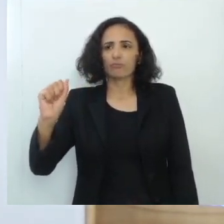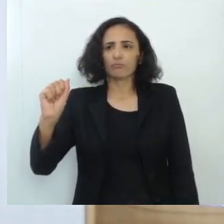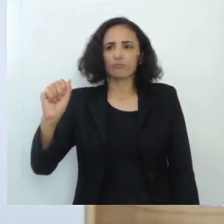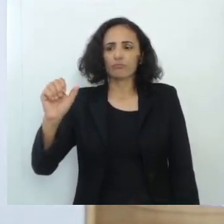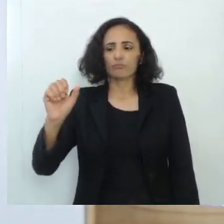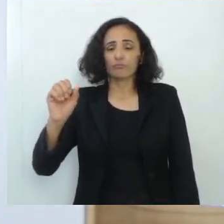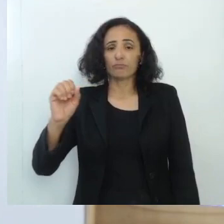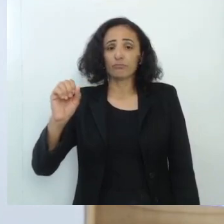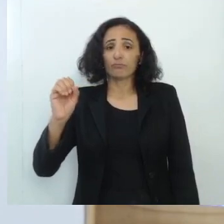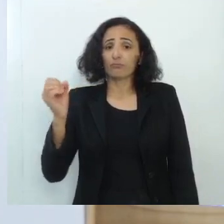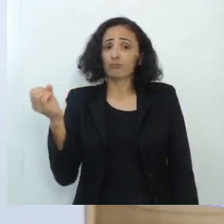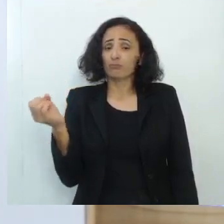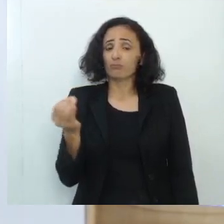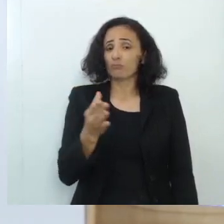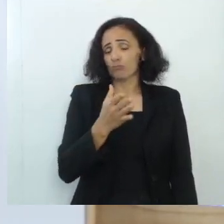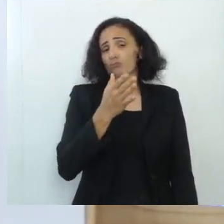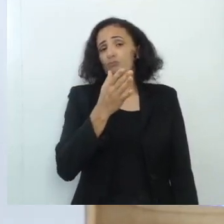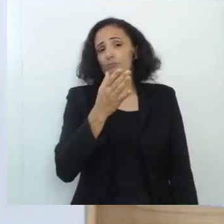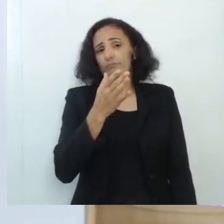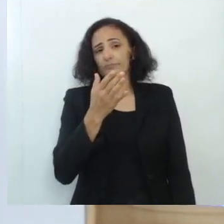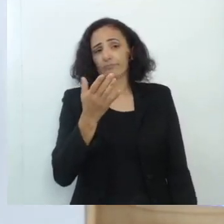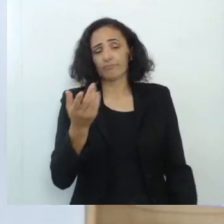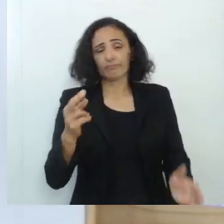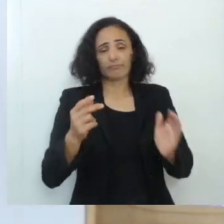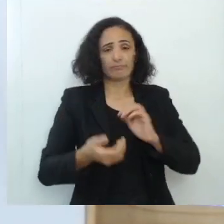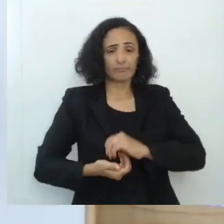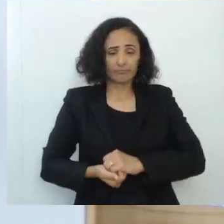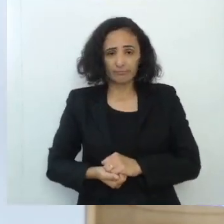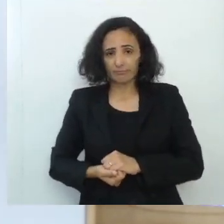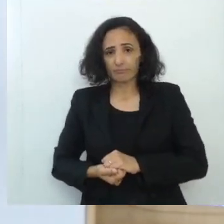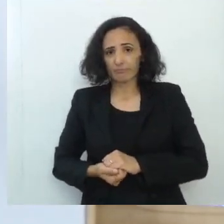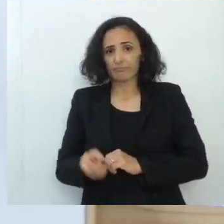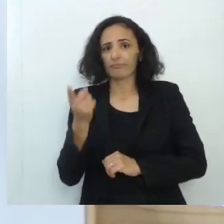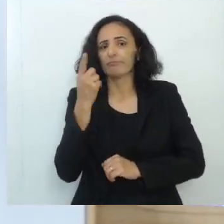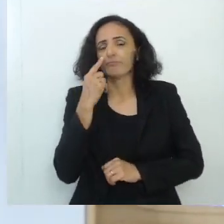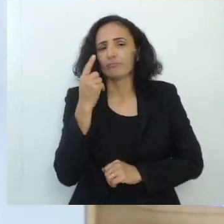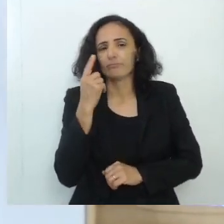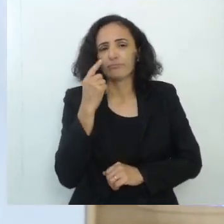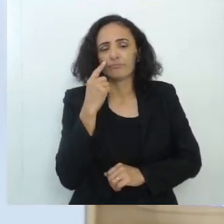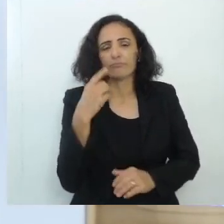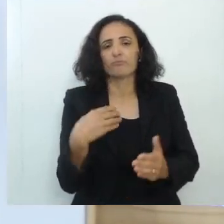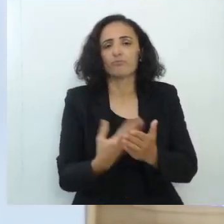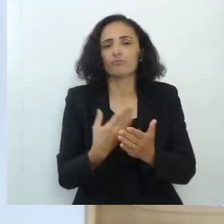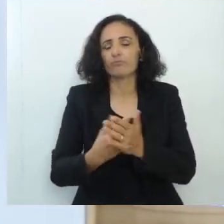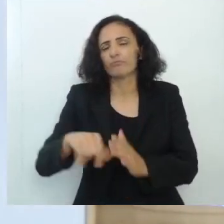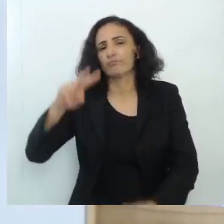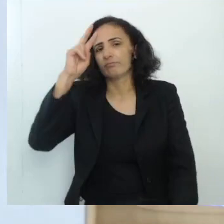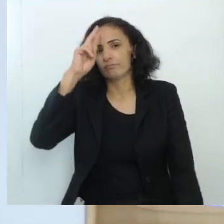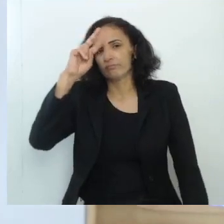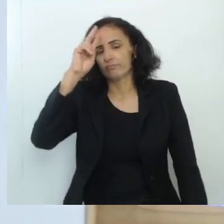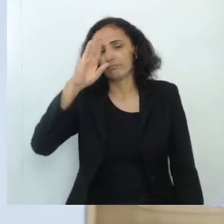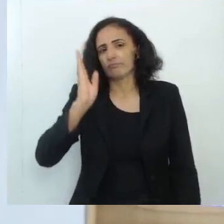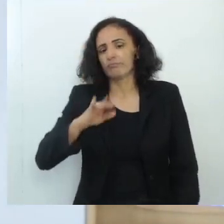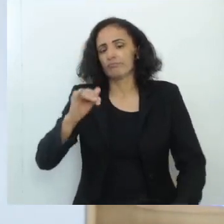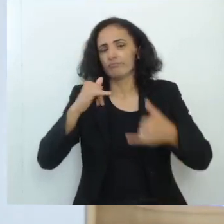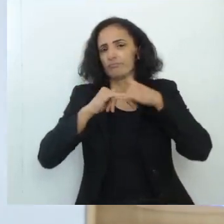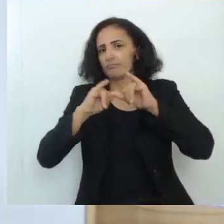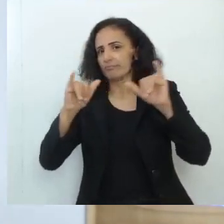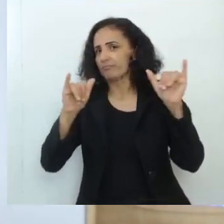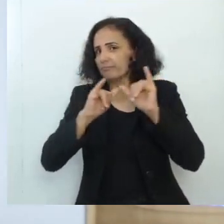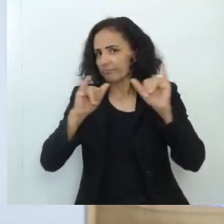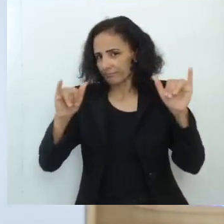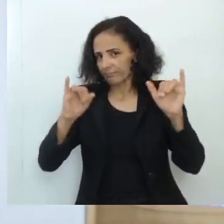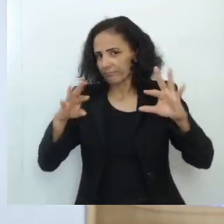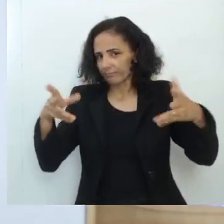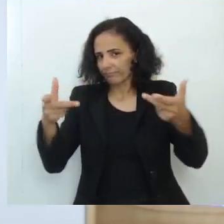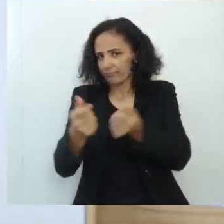eles vão mostrar para vocês é esse aqui. Agora tem uma ideia, tá? Olha para mim. Lembrem que eu disse a vocês que, por incrível que pareça, se você